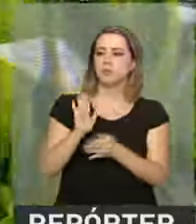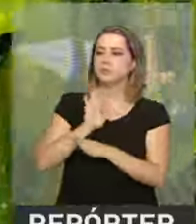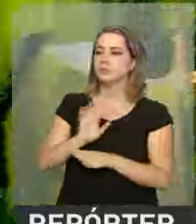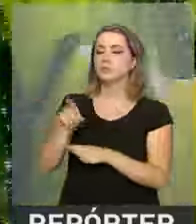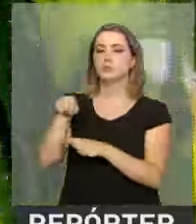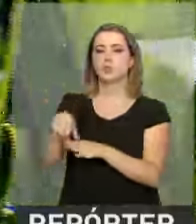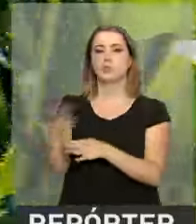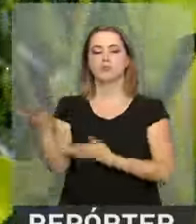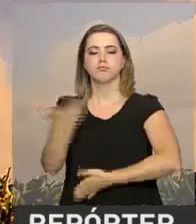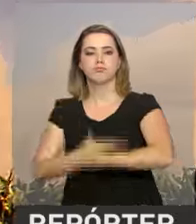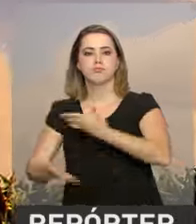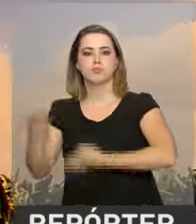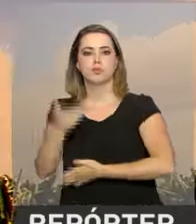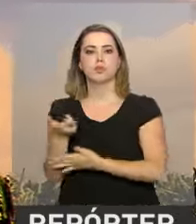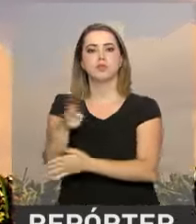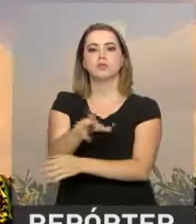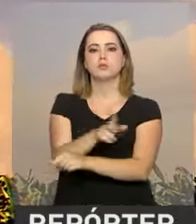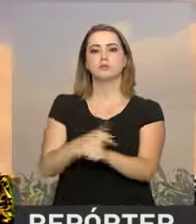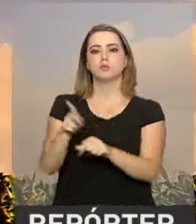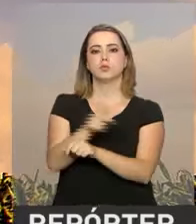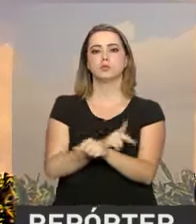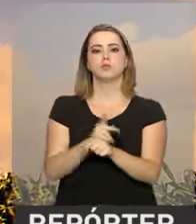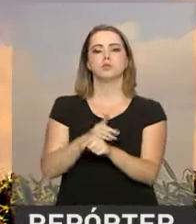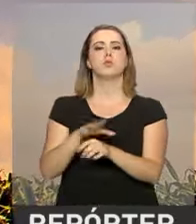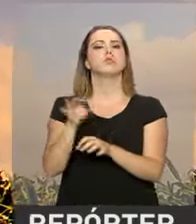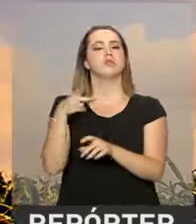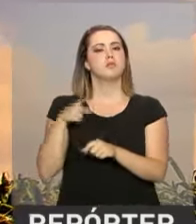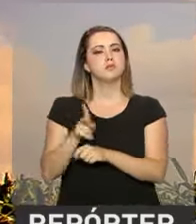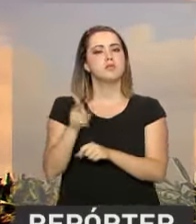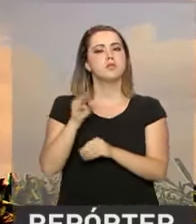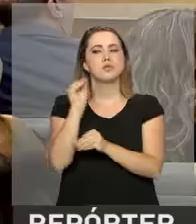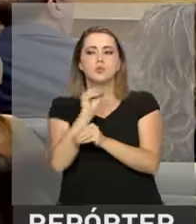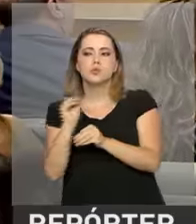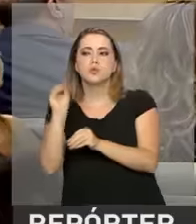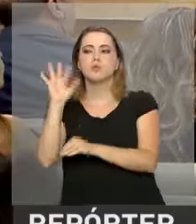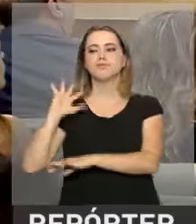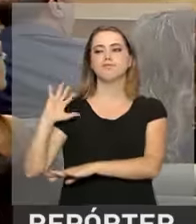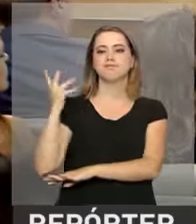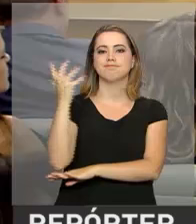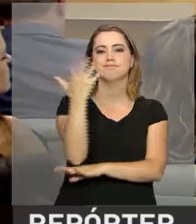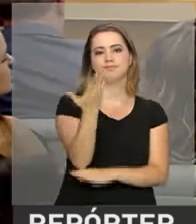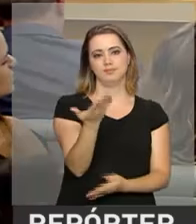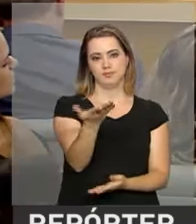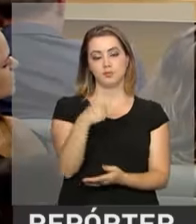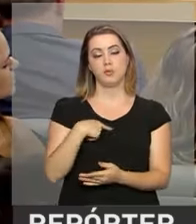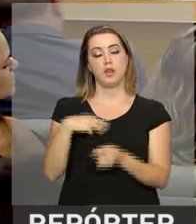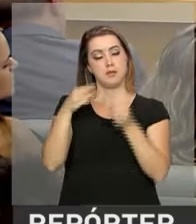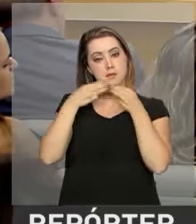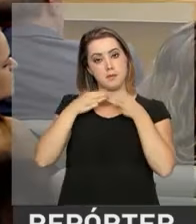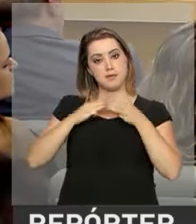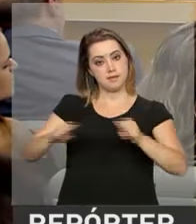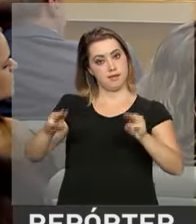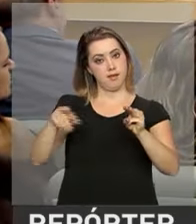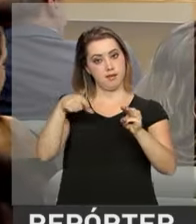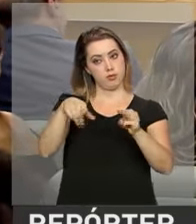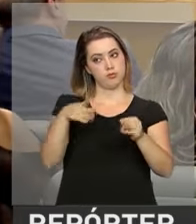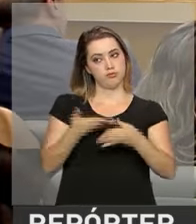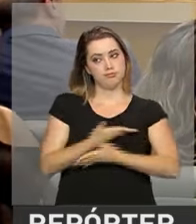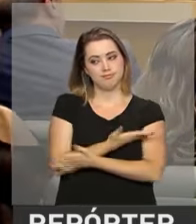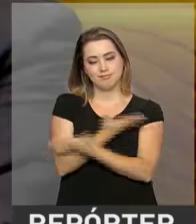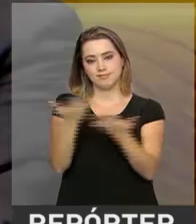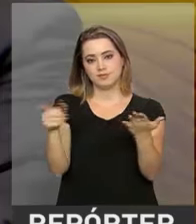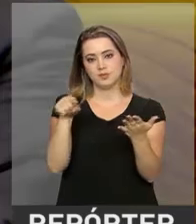mercado internacional tudo sem descuidar do meio ambiente Essas foram as mensagens transmitidas pelo Ministro